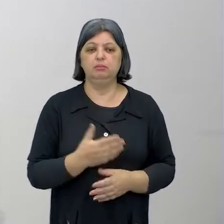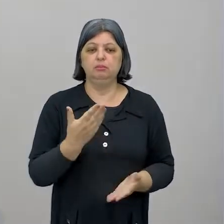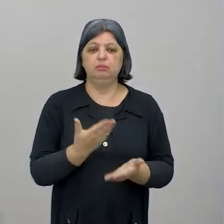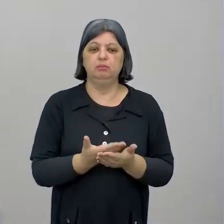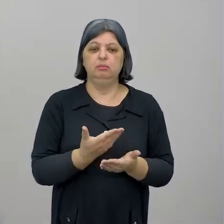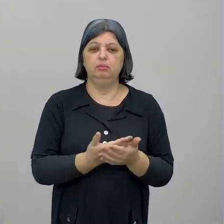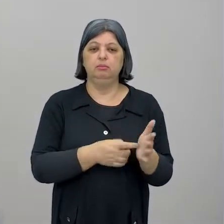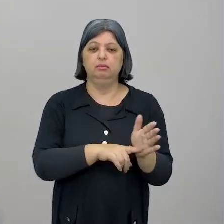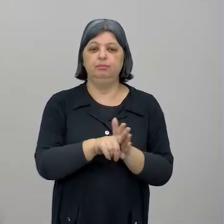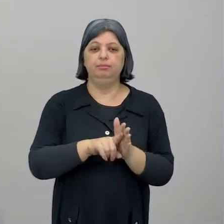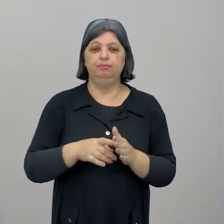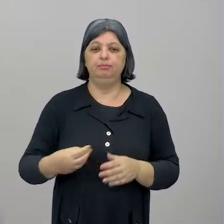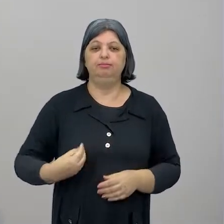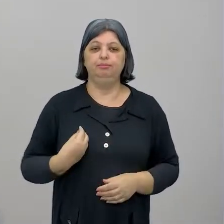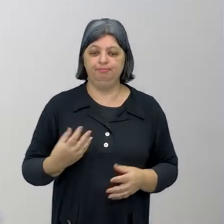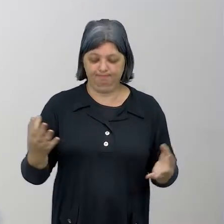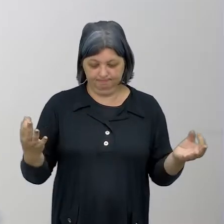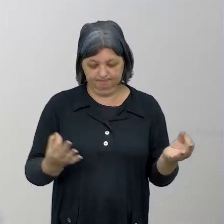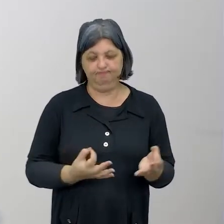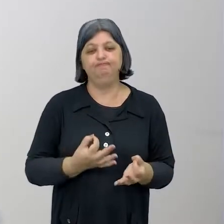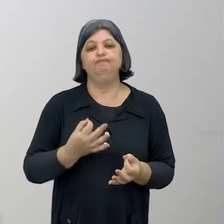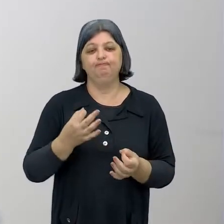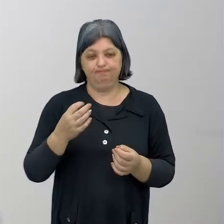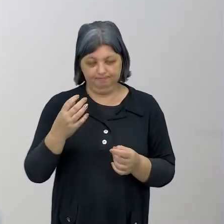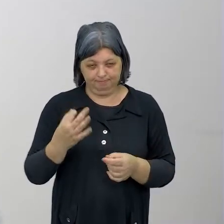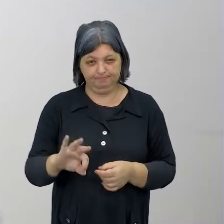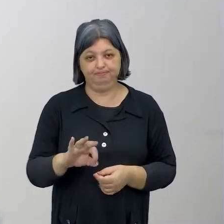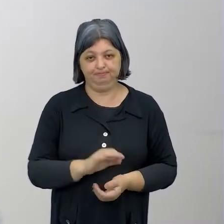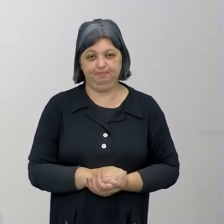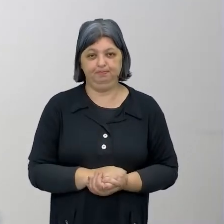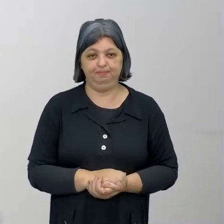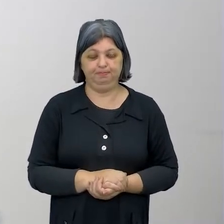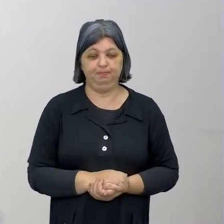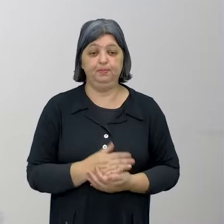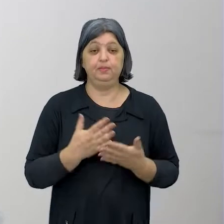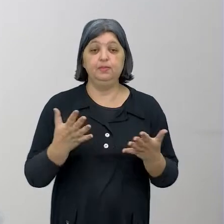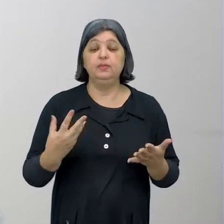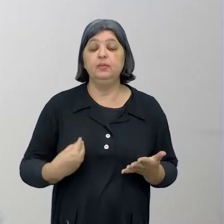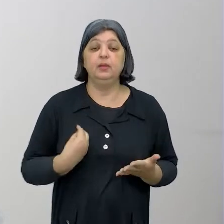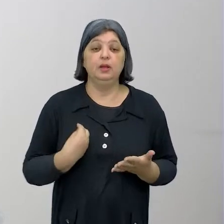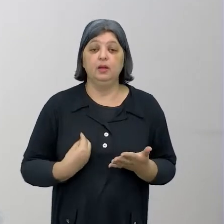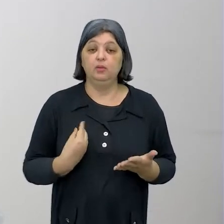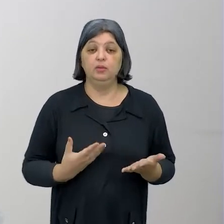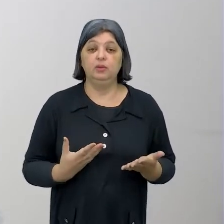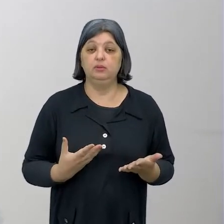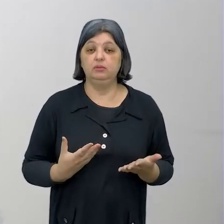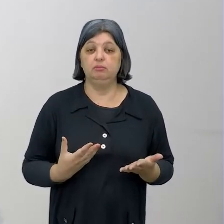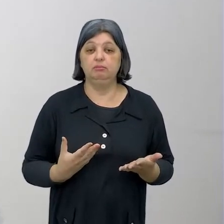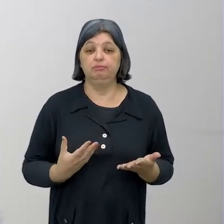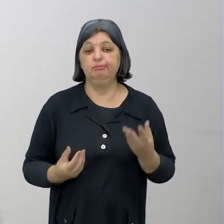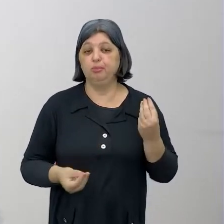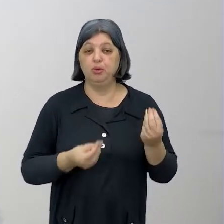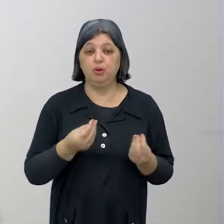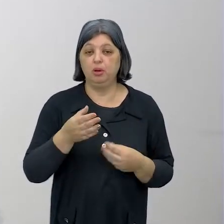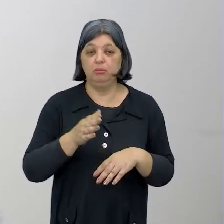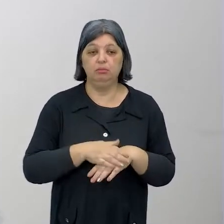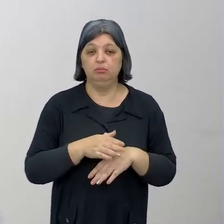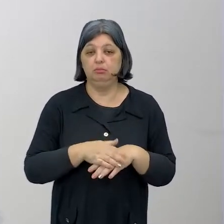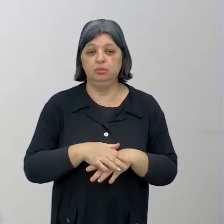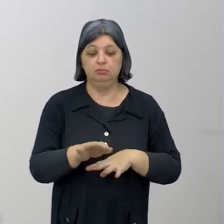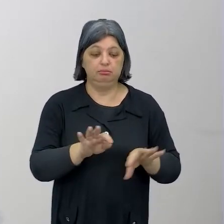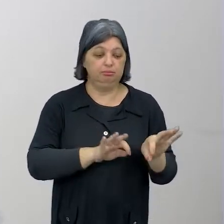vida. Perfeito, é isso mesmo, né? Vida. A vida. E não tem como a gente fazer qualquer